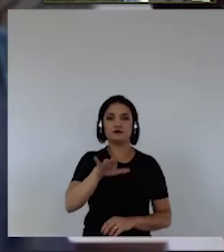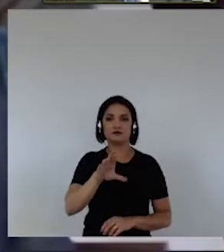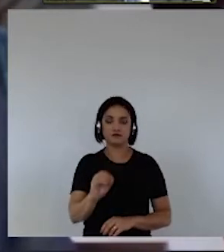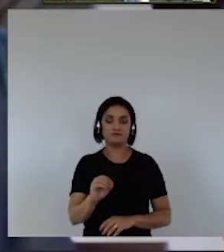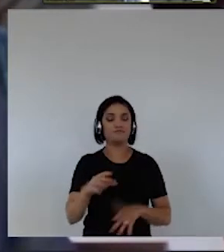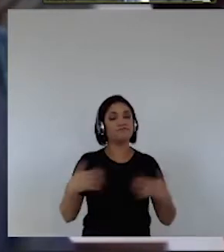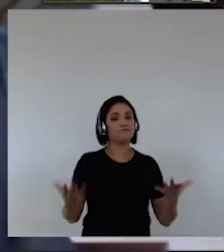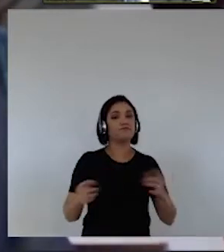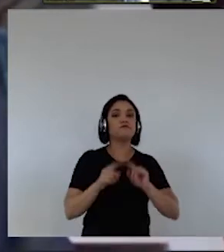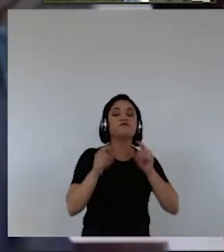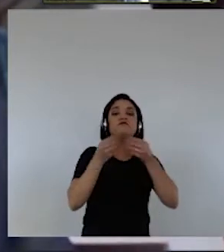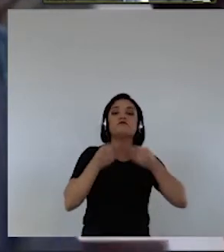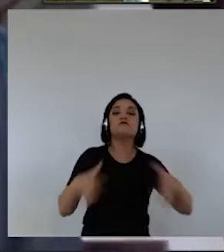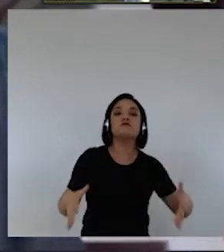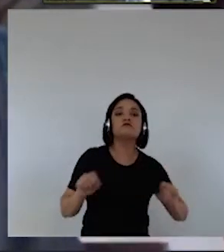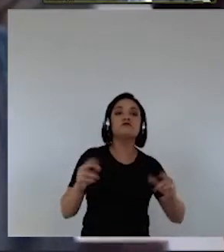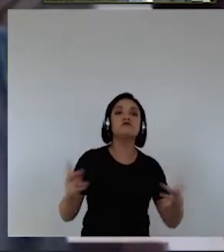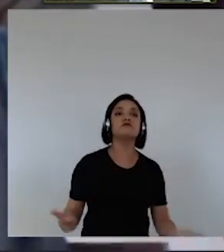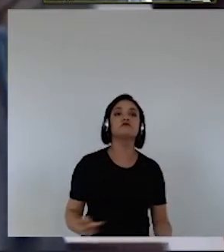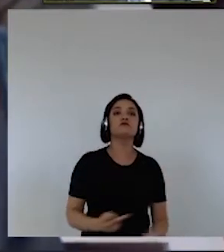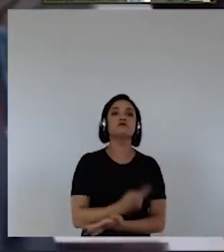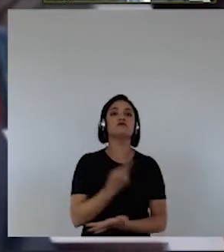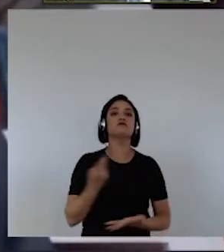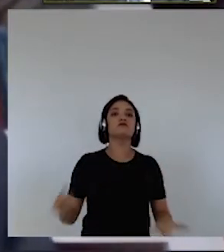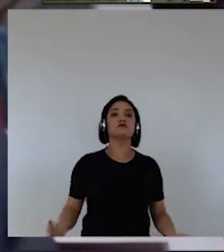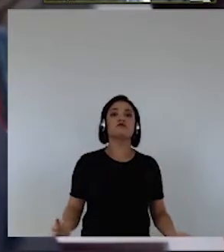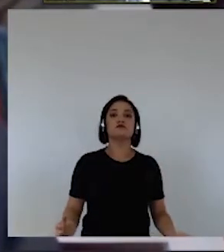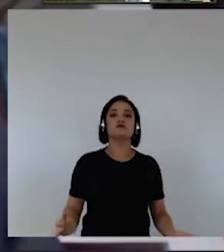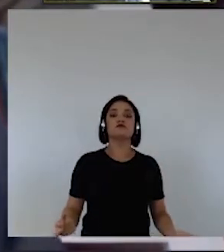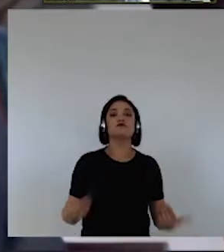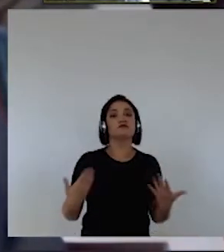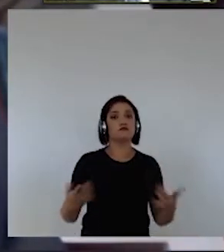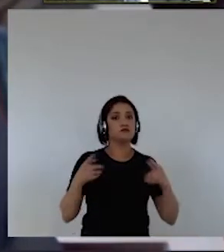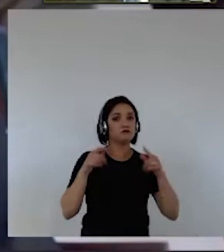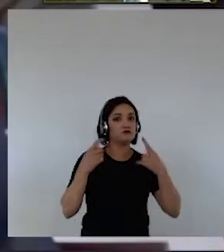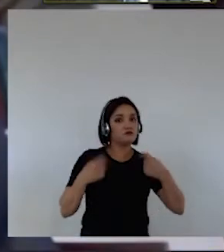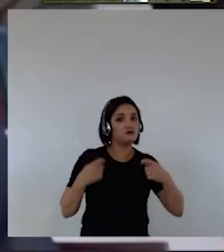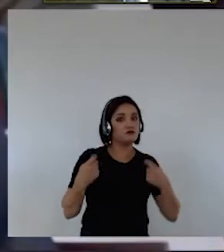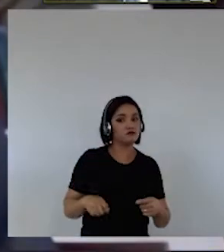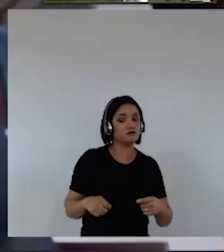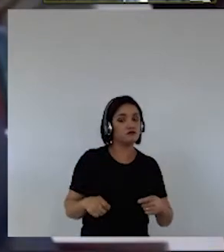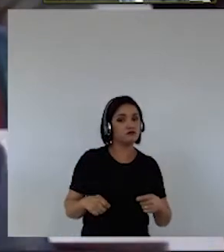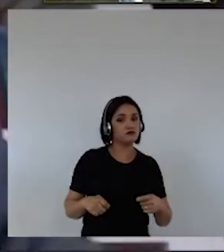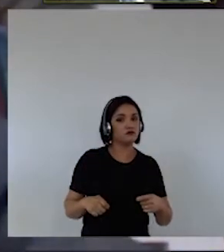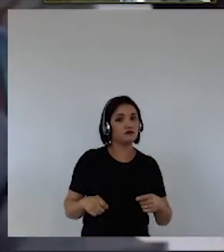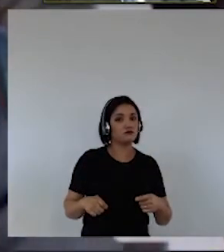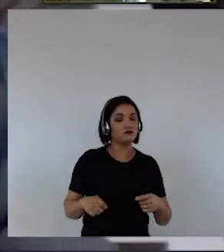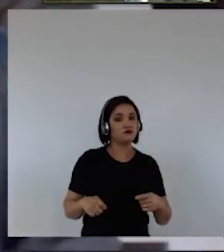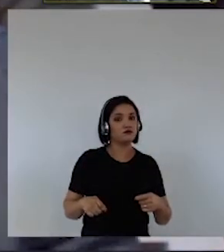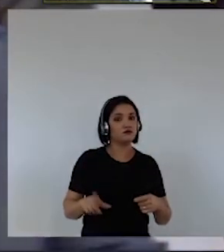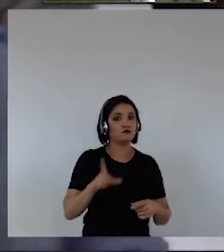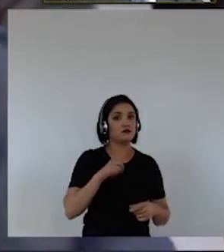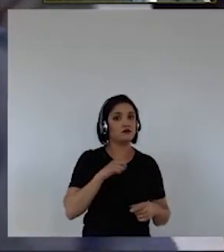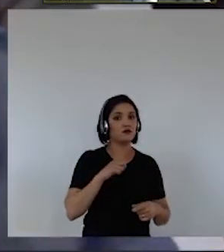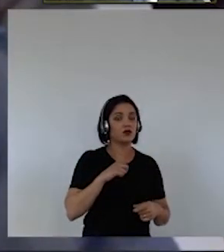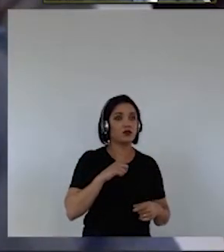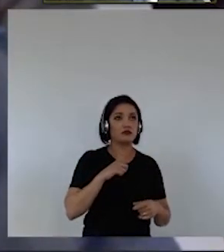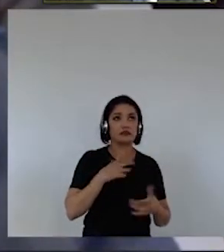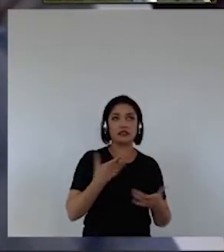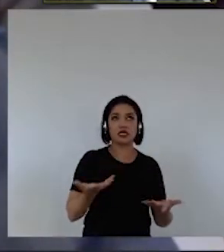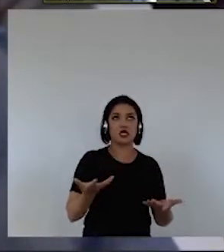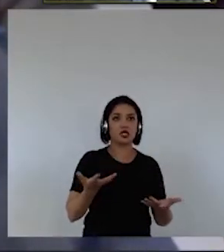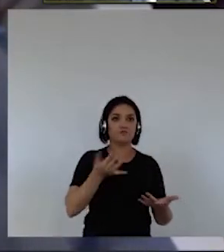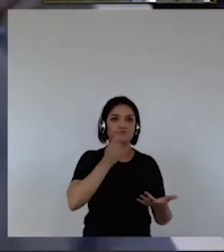consequências, né? Efetivamente, para se caracterizar a força maior, você precisa haver uma